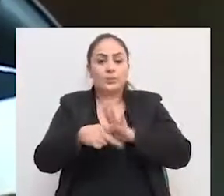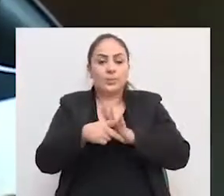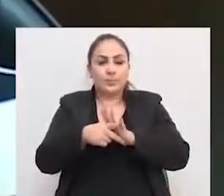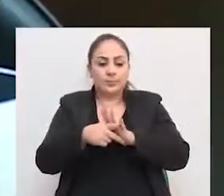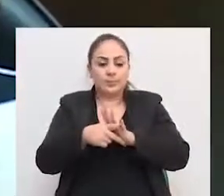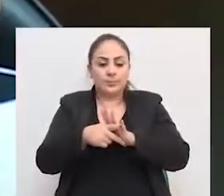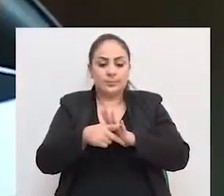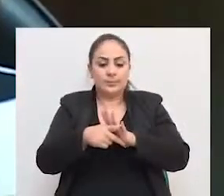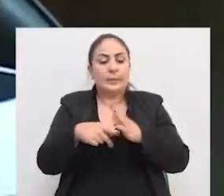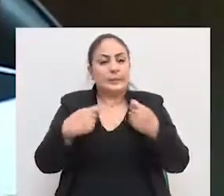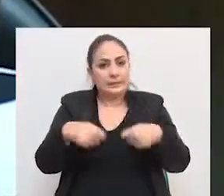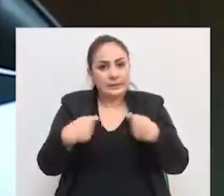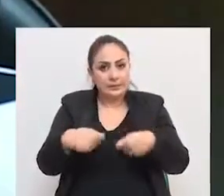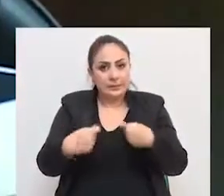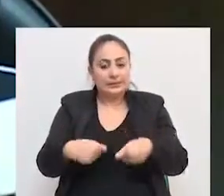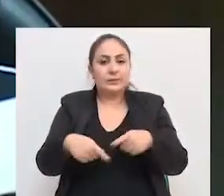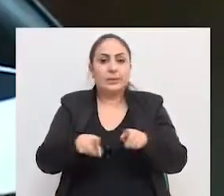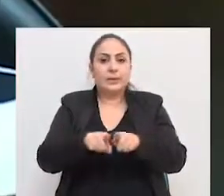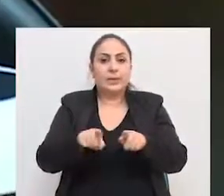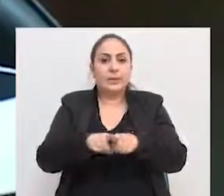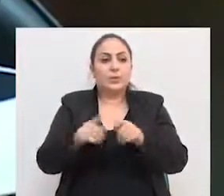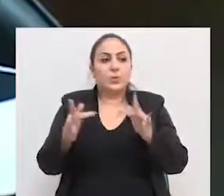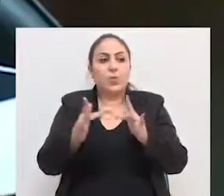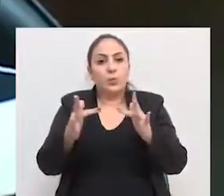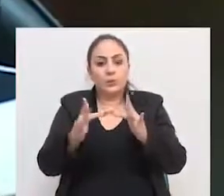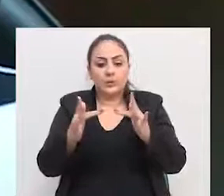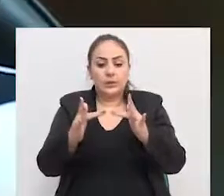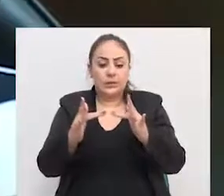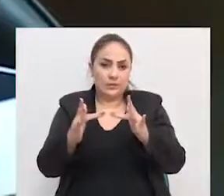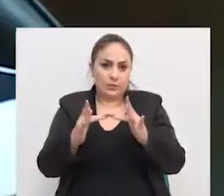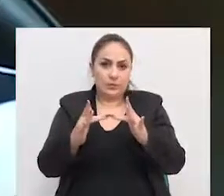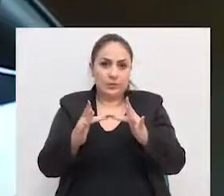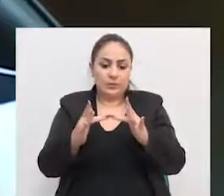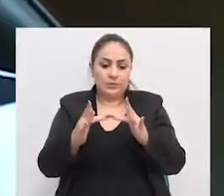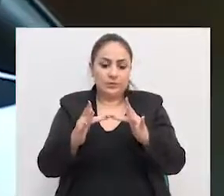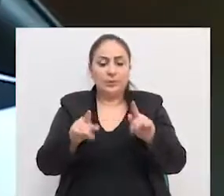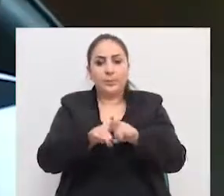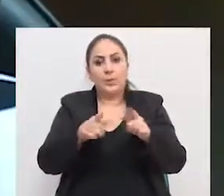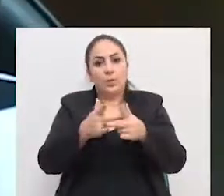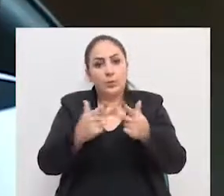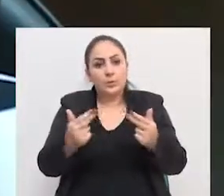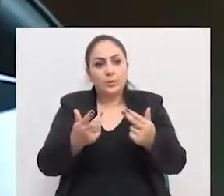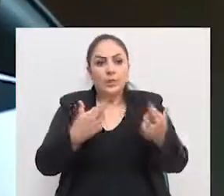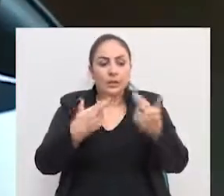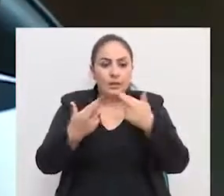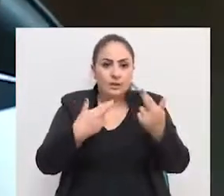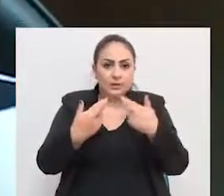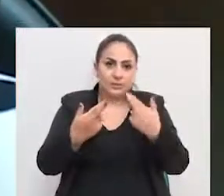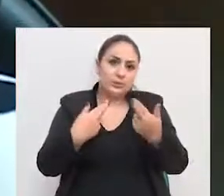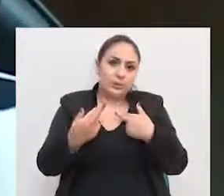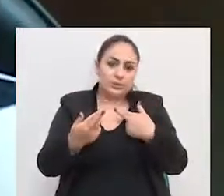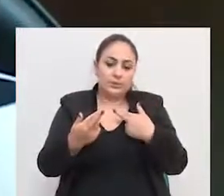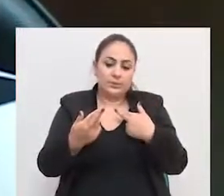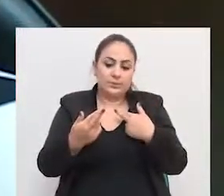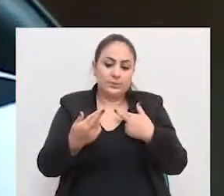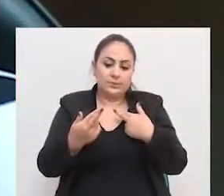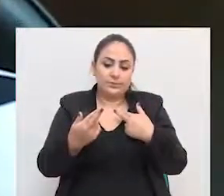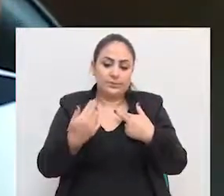questão da necessidade do contato, né, para algumas relações,